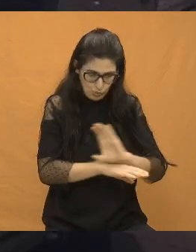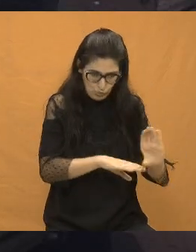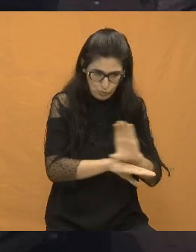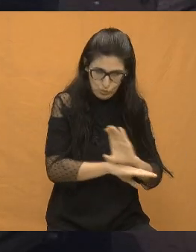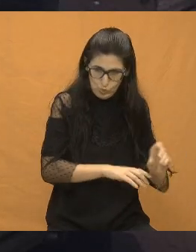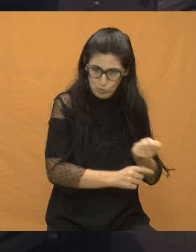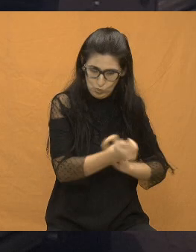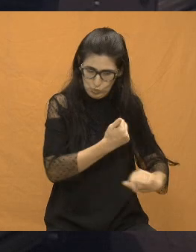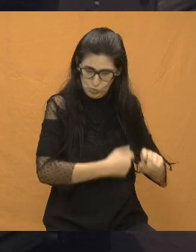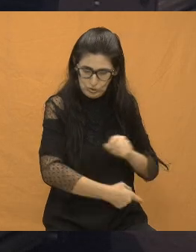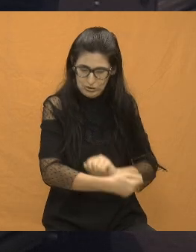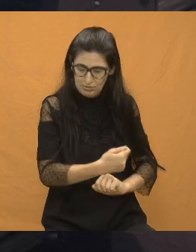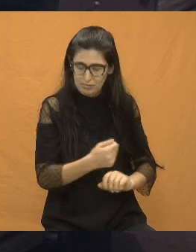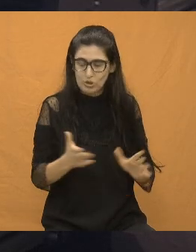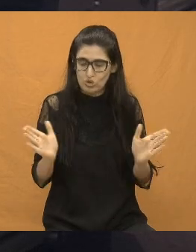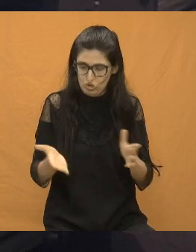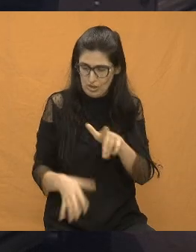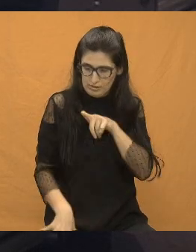assim